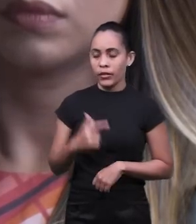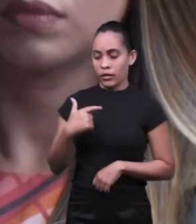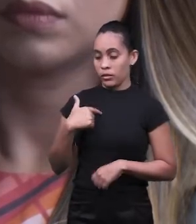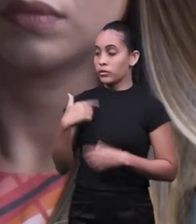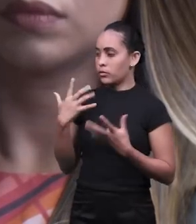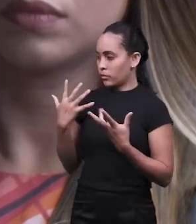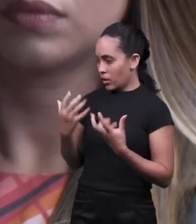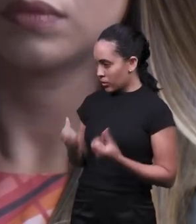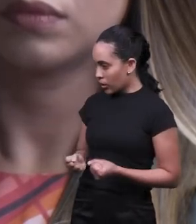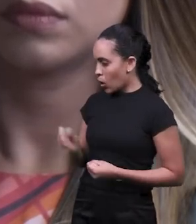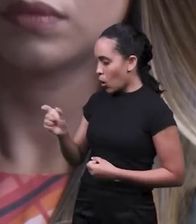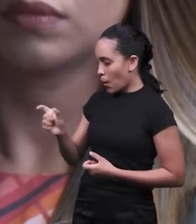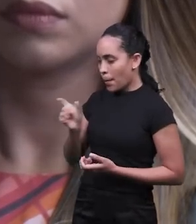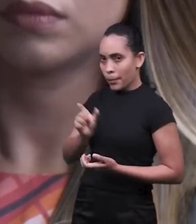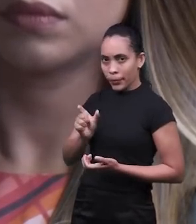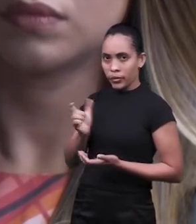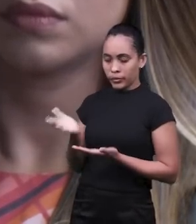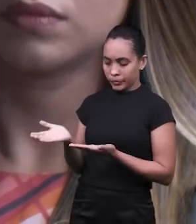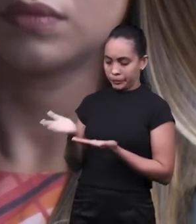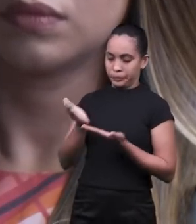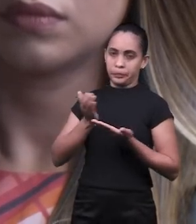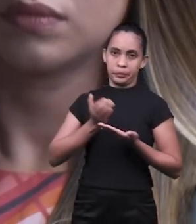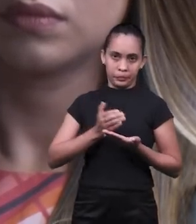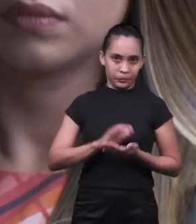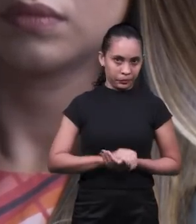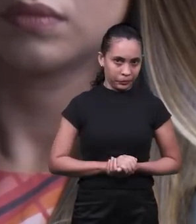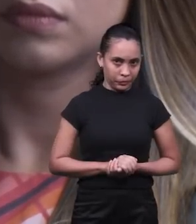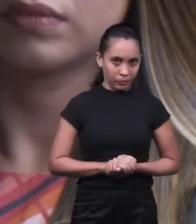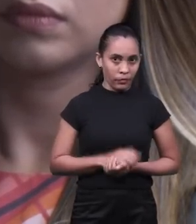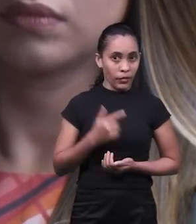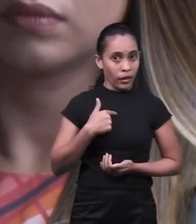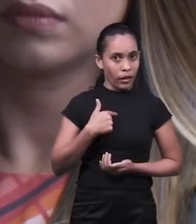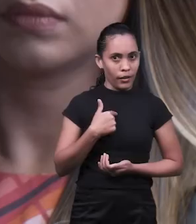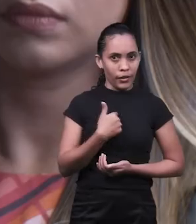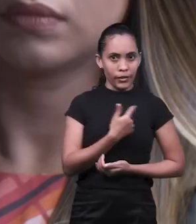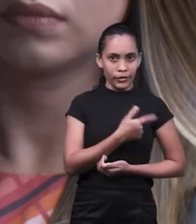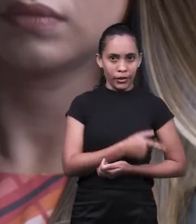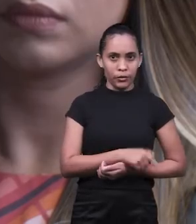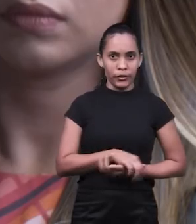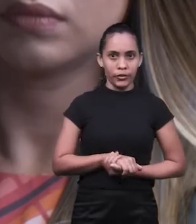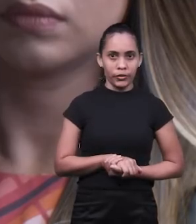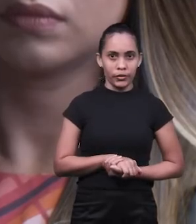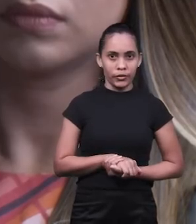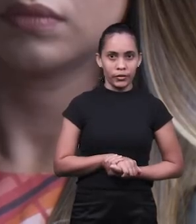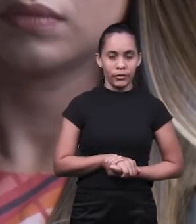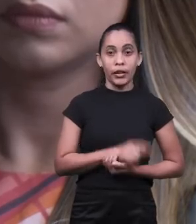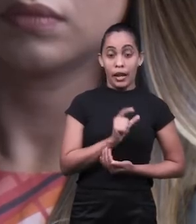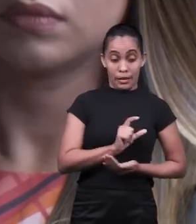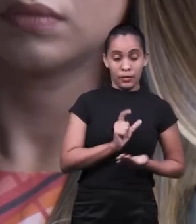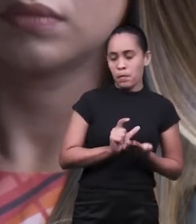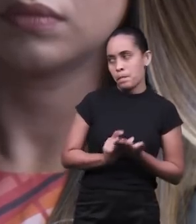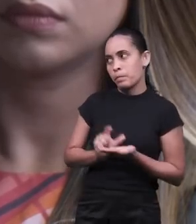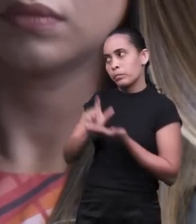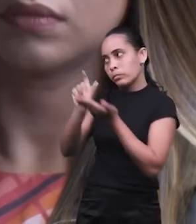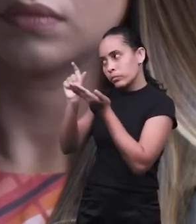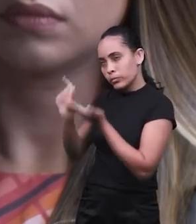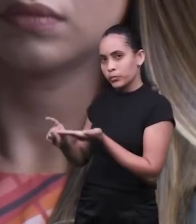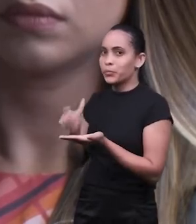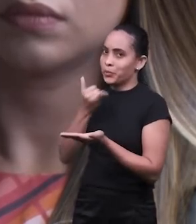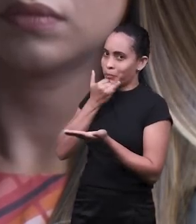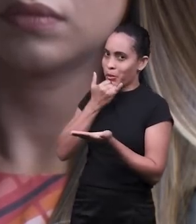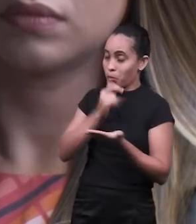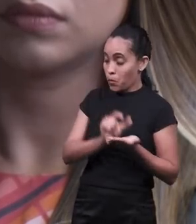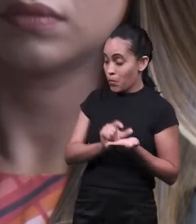E aquele senhor, ele pegou o seu cartão e entregou para aquele jovem. Quando aquele jovem leu o que estava escrito no cartão, ele ficou